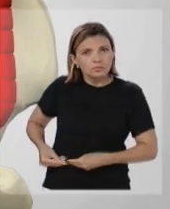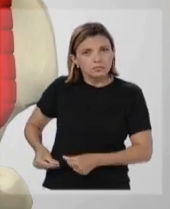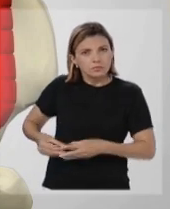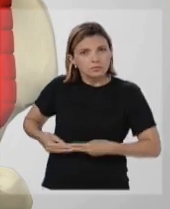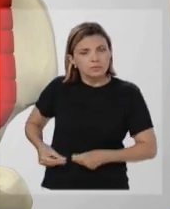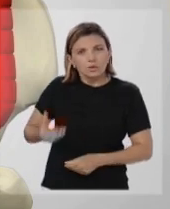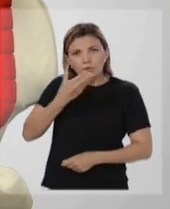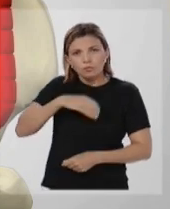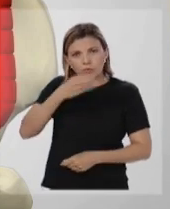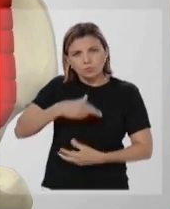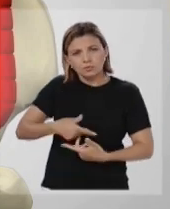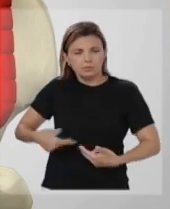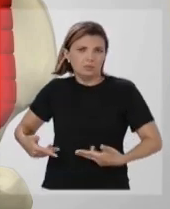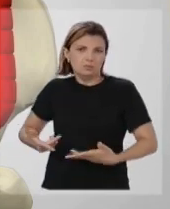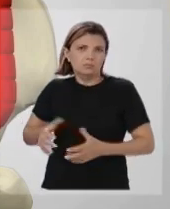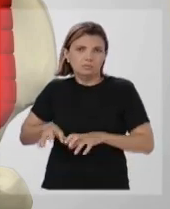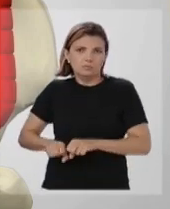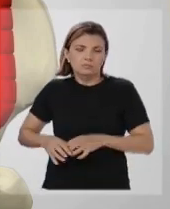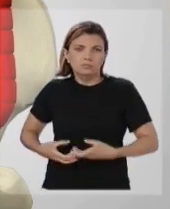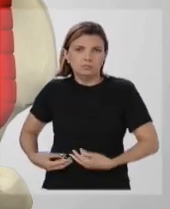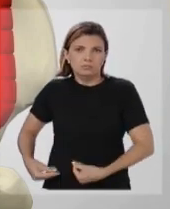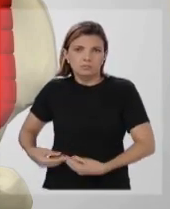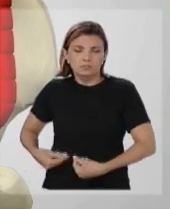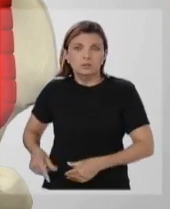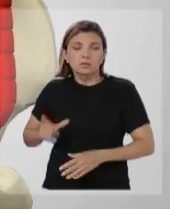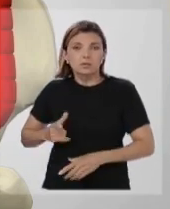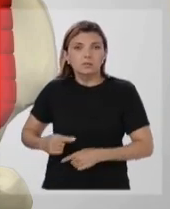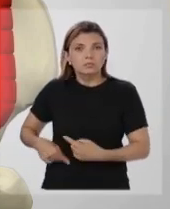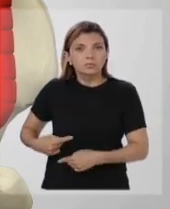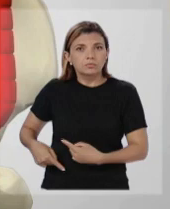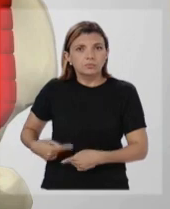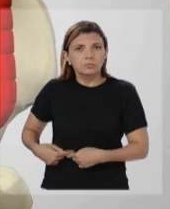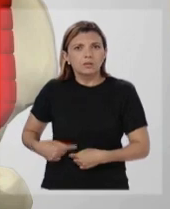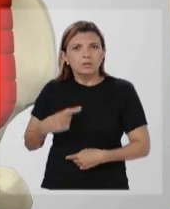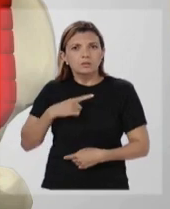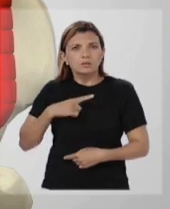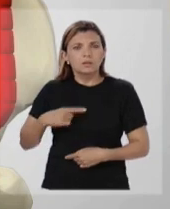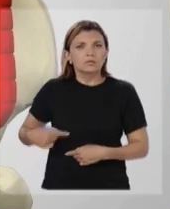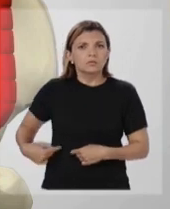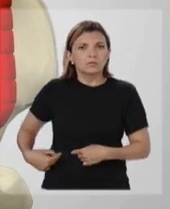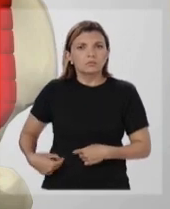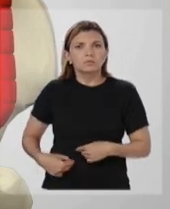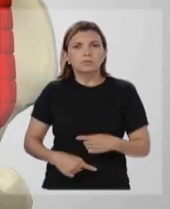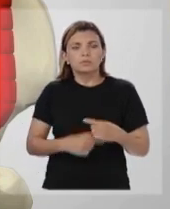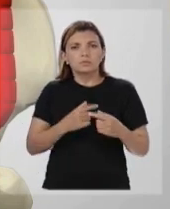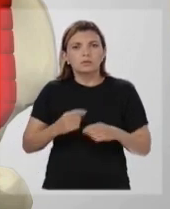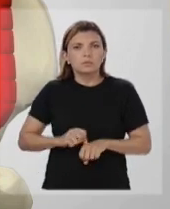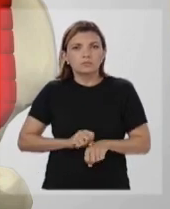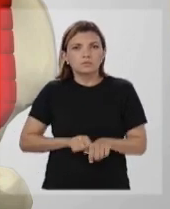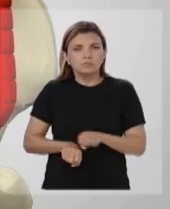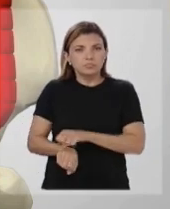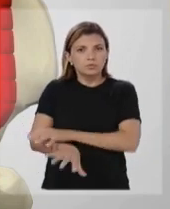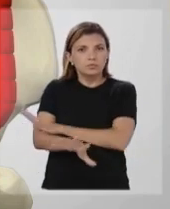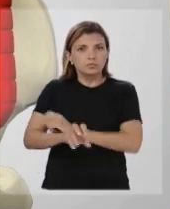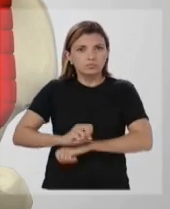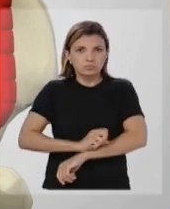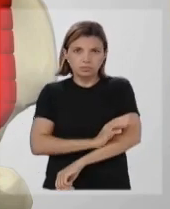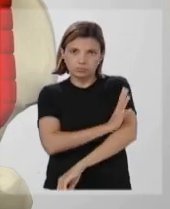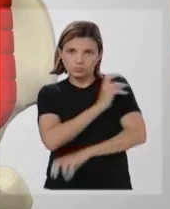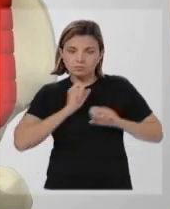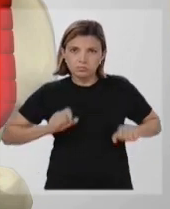em glicose, frutose e galactose. Em seguida, são absorvidos pelo intestino delgado e levados à corrente